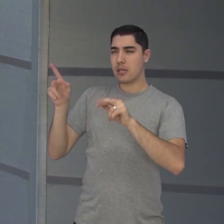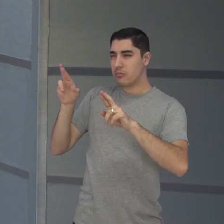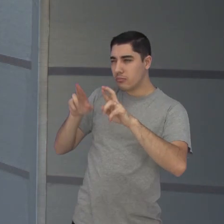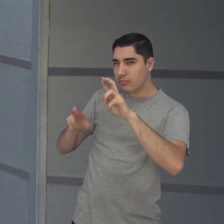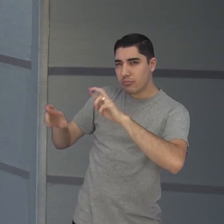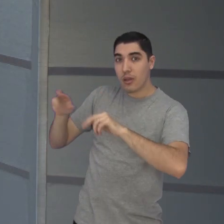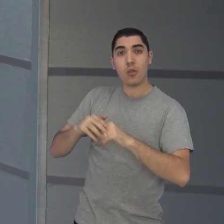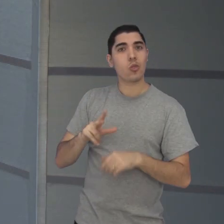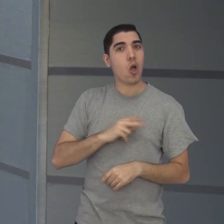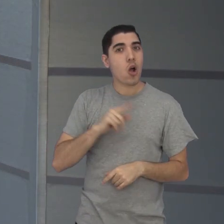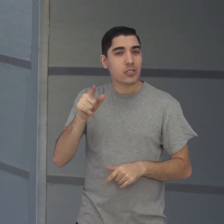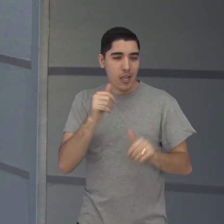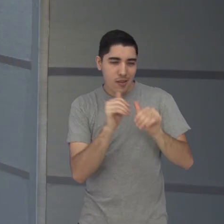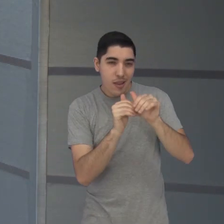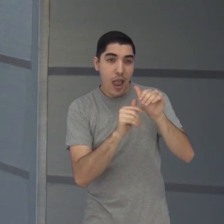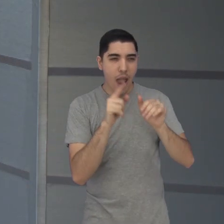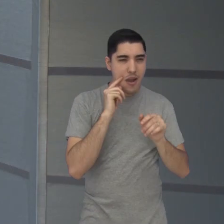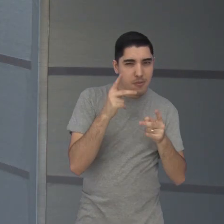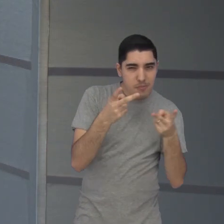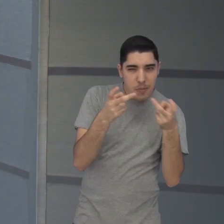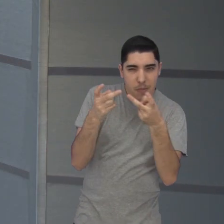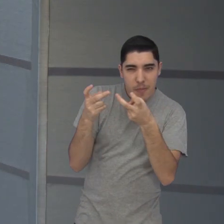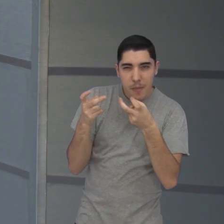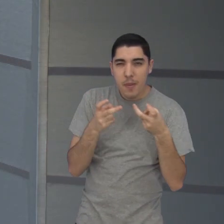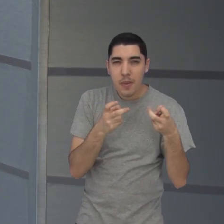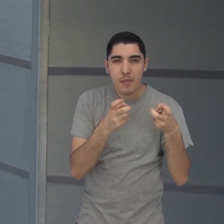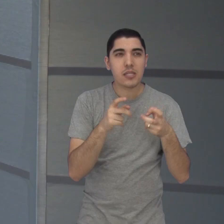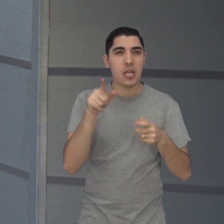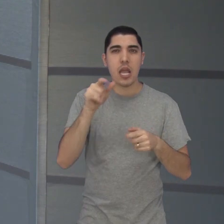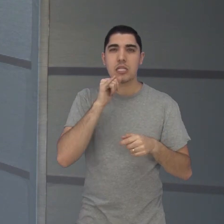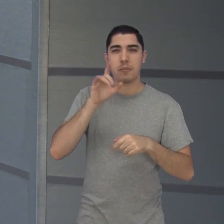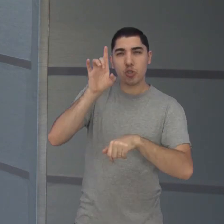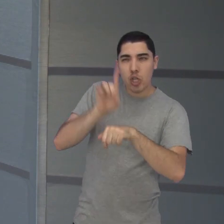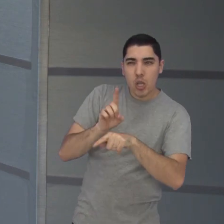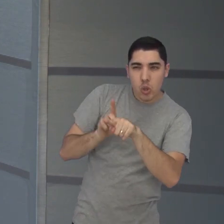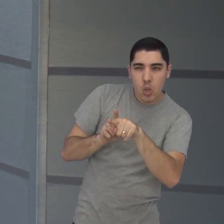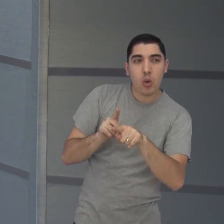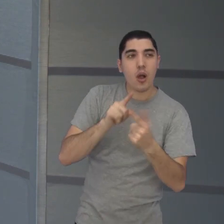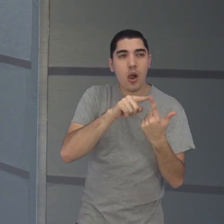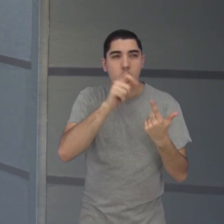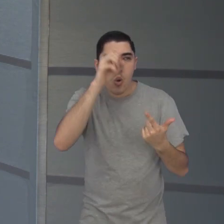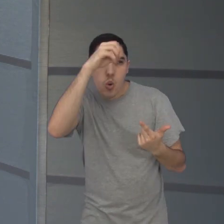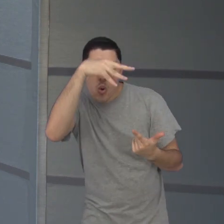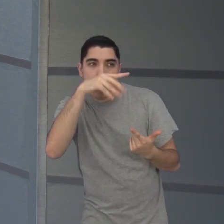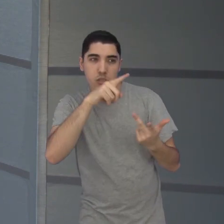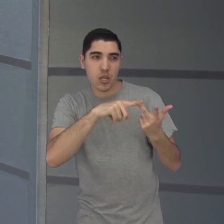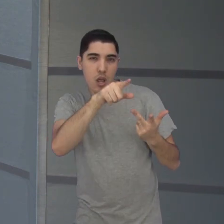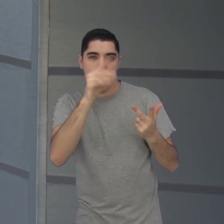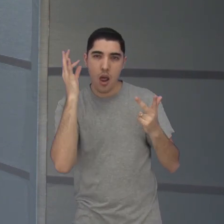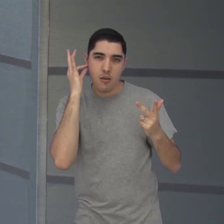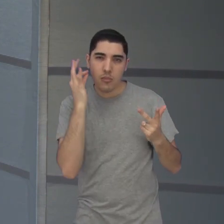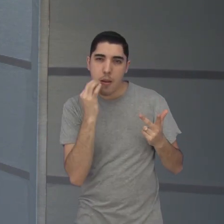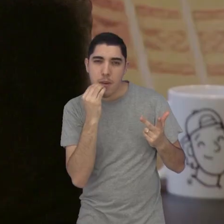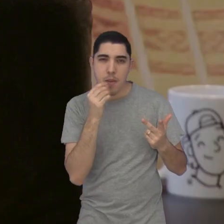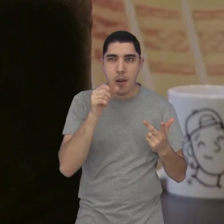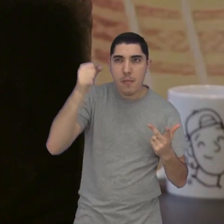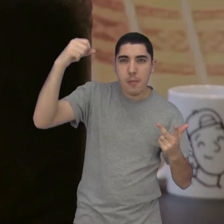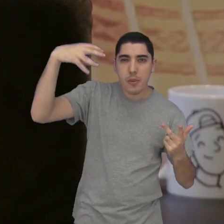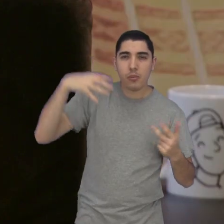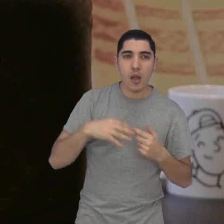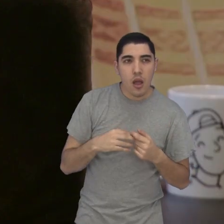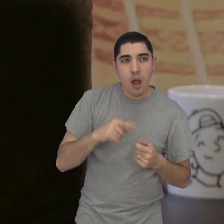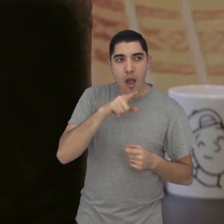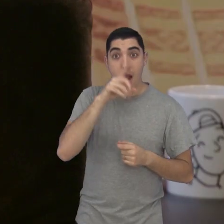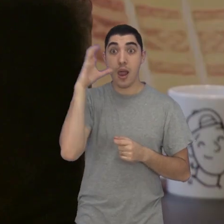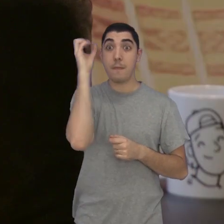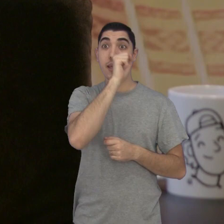tudo. Caraca, que sacada. Ele tava no meio, É. só anotando, pegando pra O ele. diretor, o cara da luz, o cara do microfone, tudo. Eu já